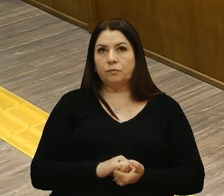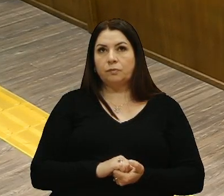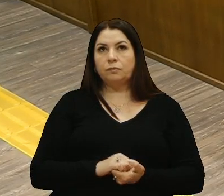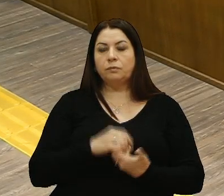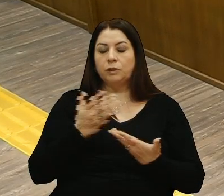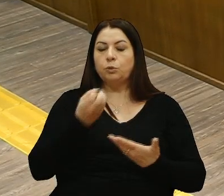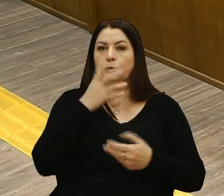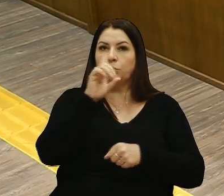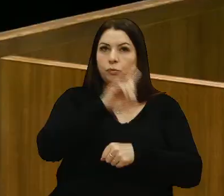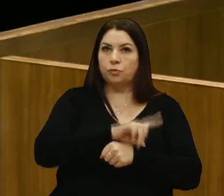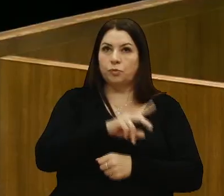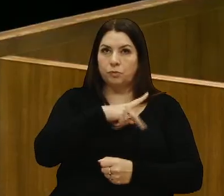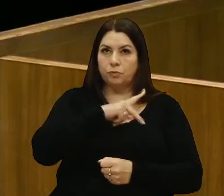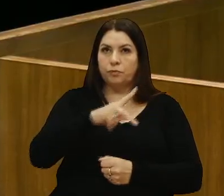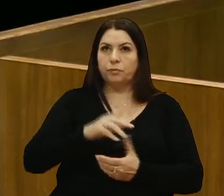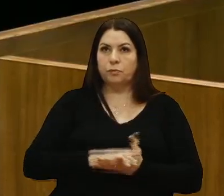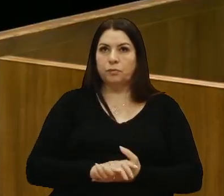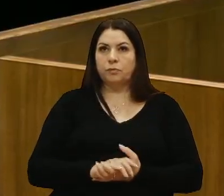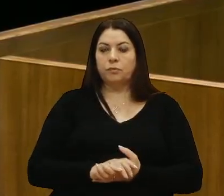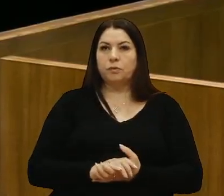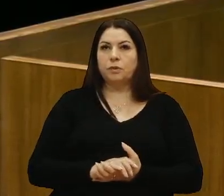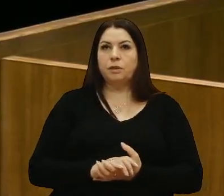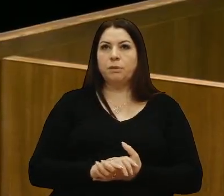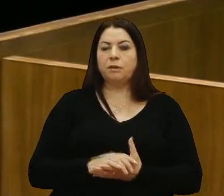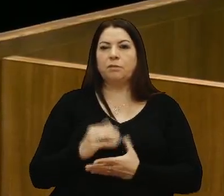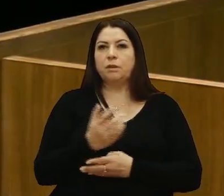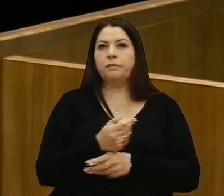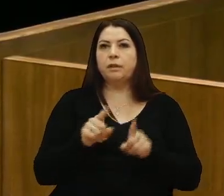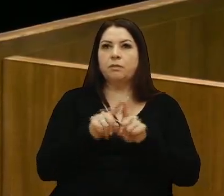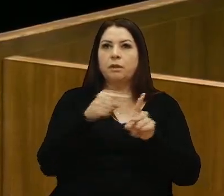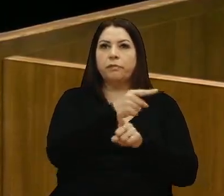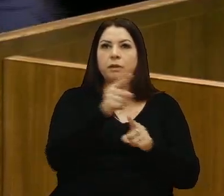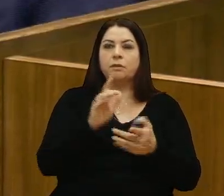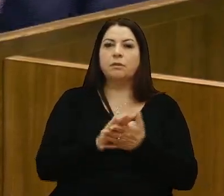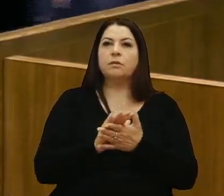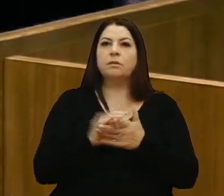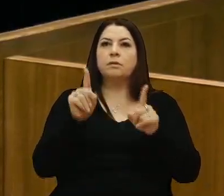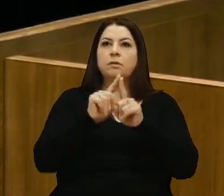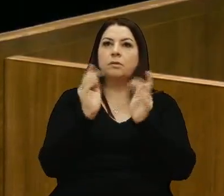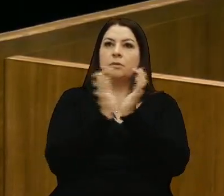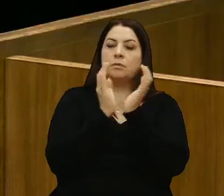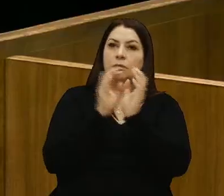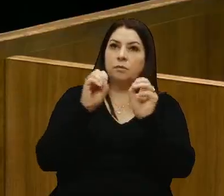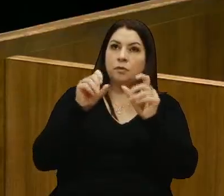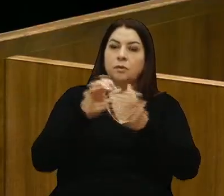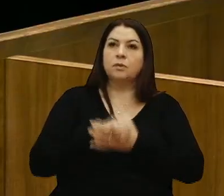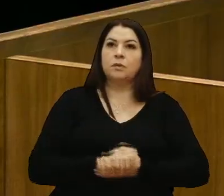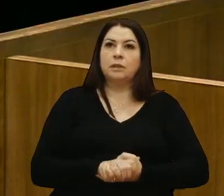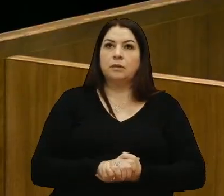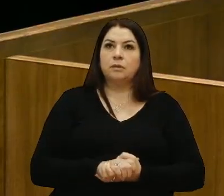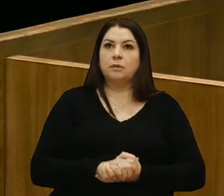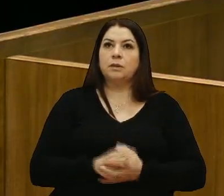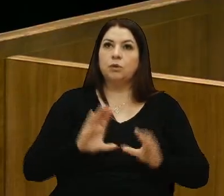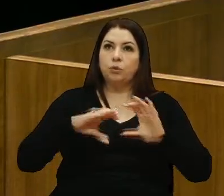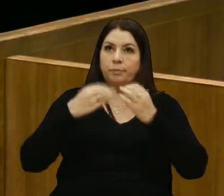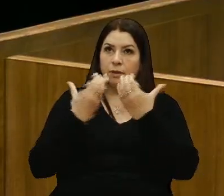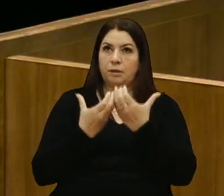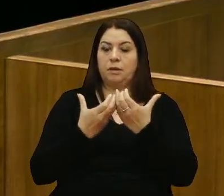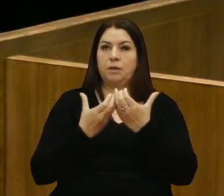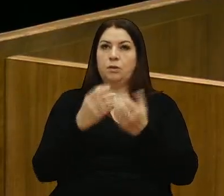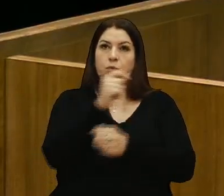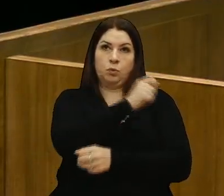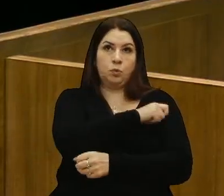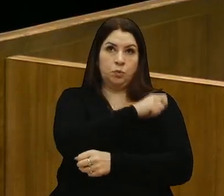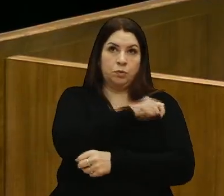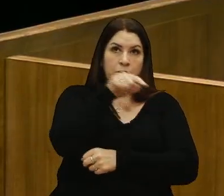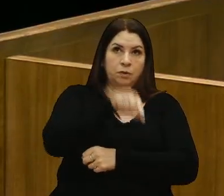Então, bom dia, senhor presidente, senhoras e senhores vereadores, colegas da educação e a comunidade, os estudantes